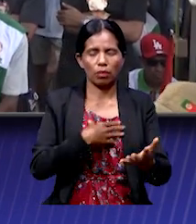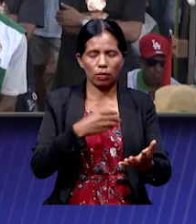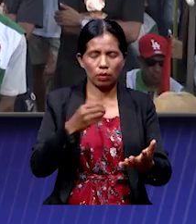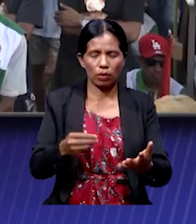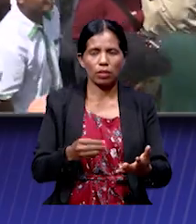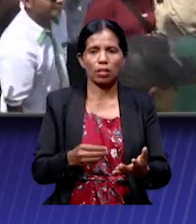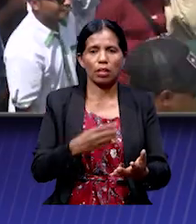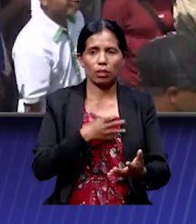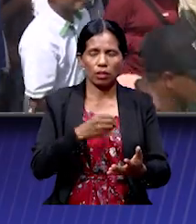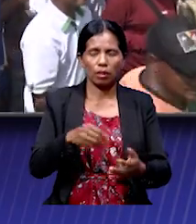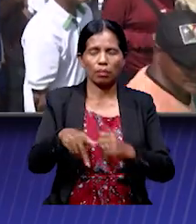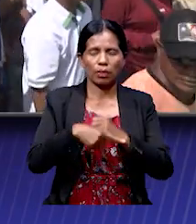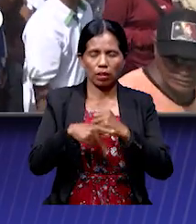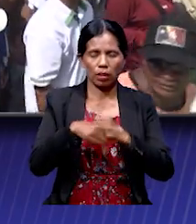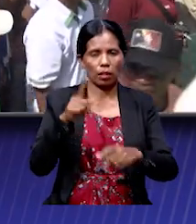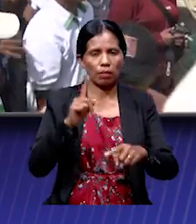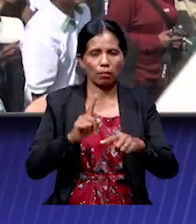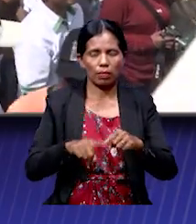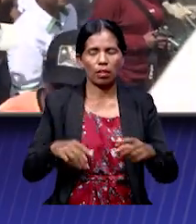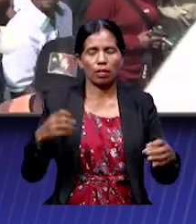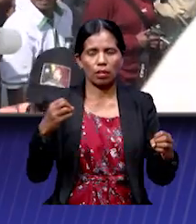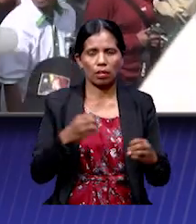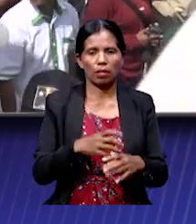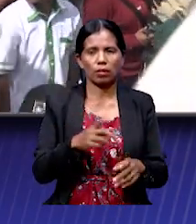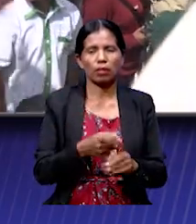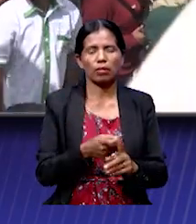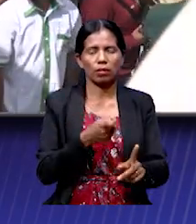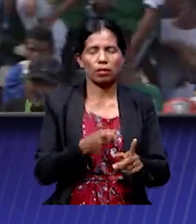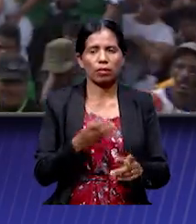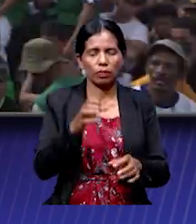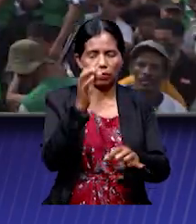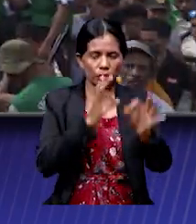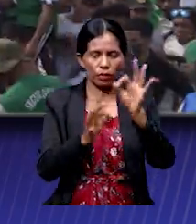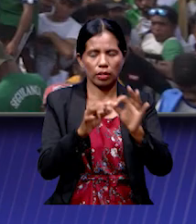monu ba provocação husi emaselu. Juventude CNRT